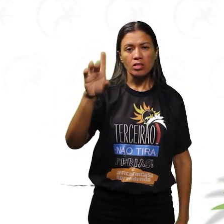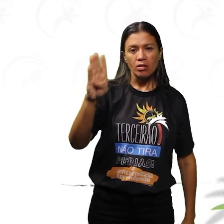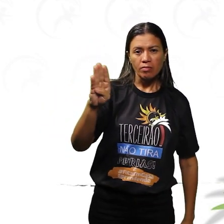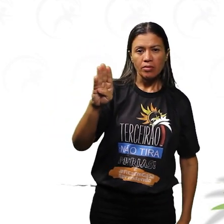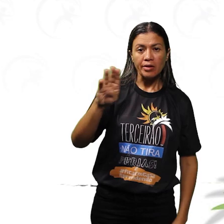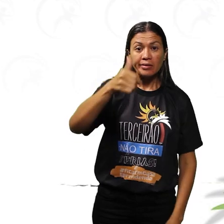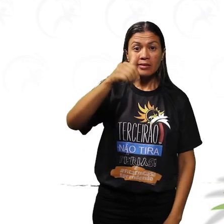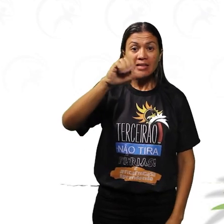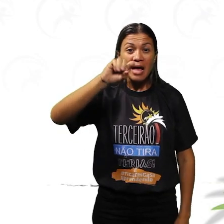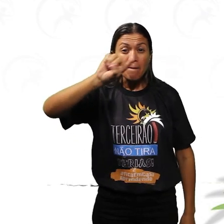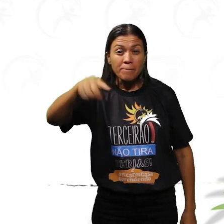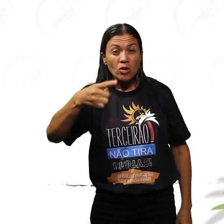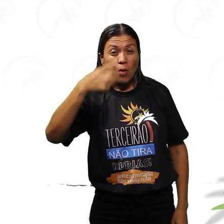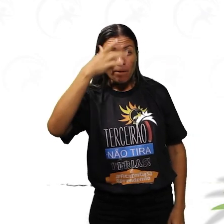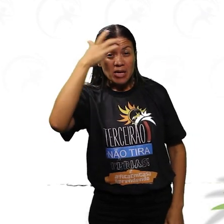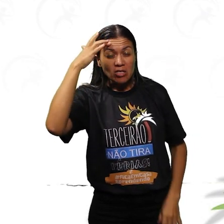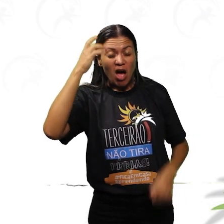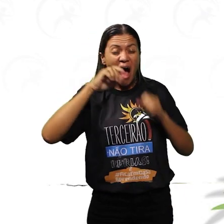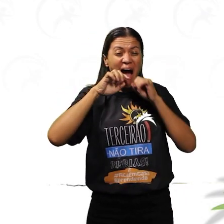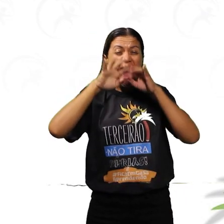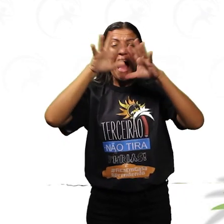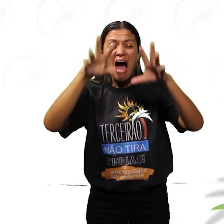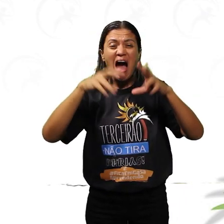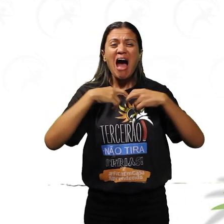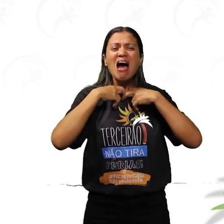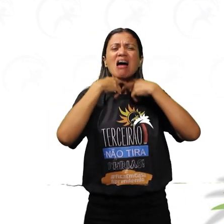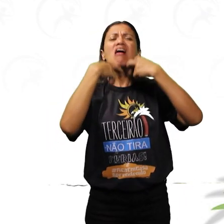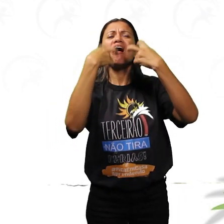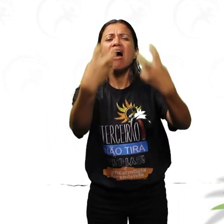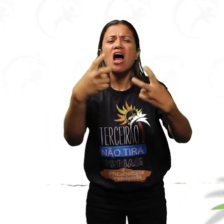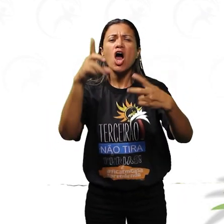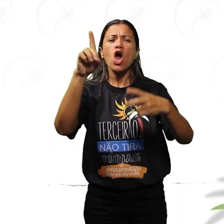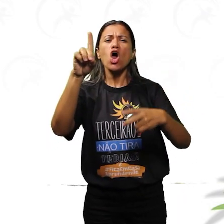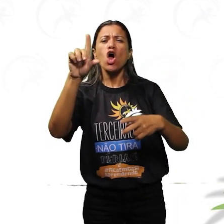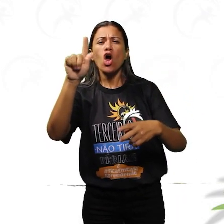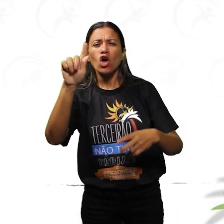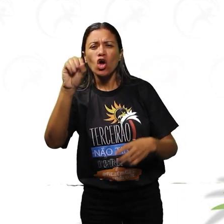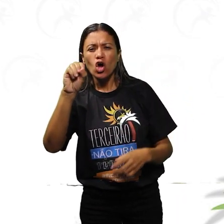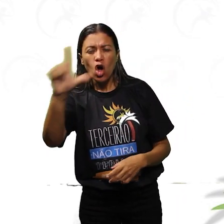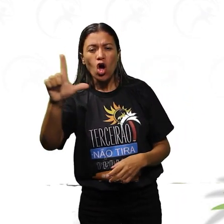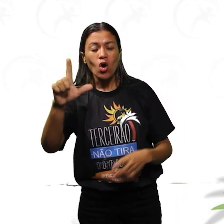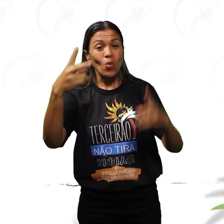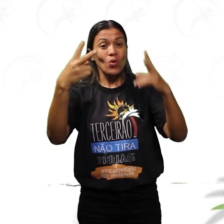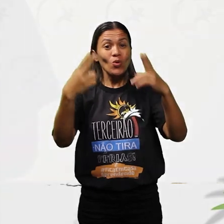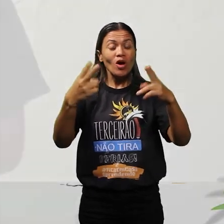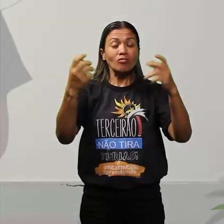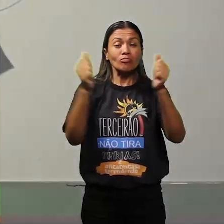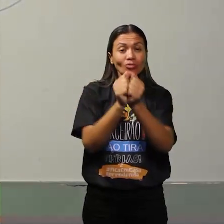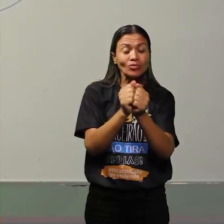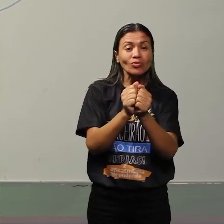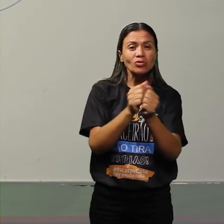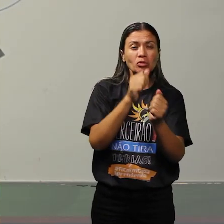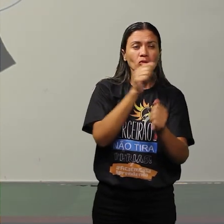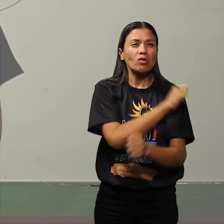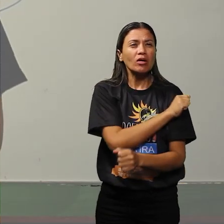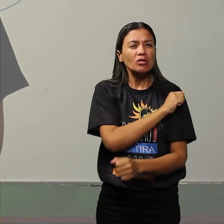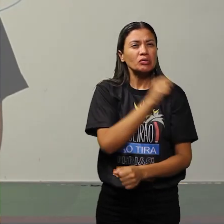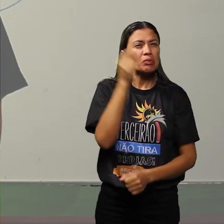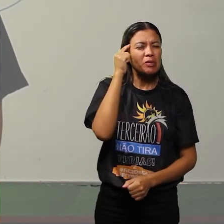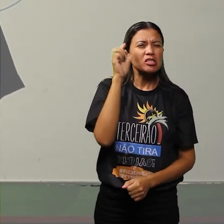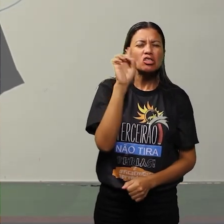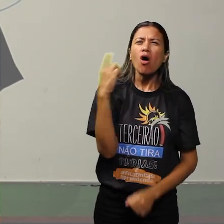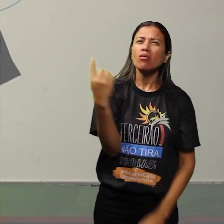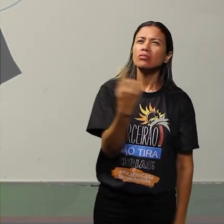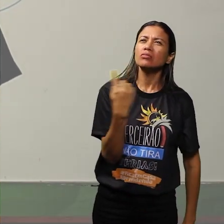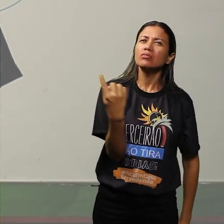10.000 torcedores gritando gol ao mesmo tempo e com a mesma intensidade. Aí o aluno vai pensar assim, se um